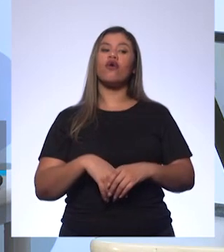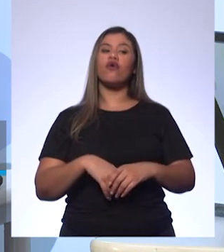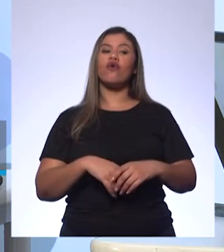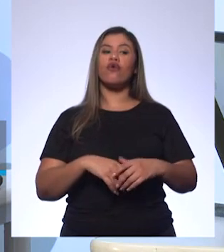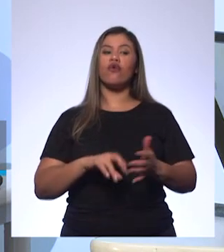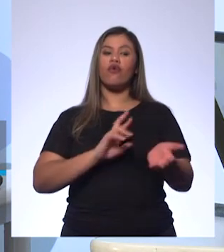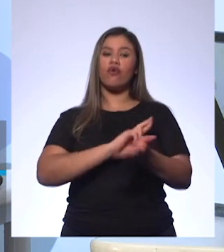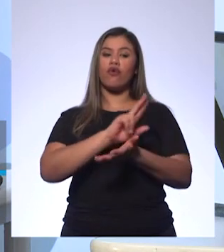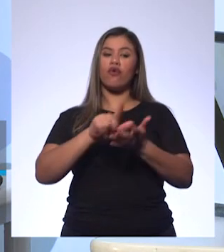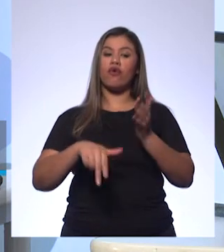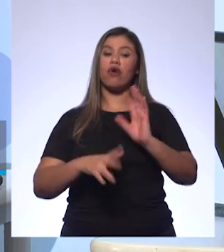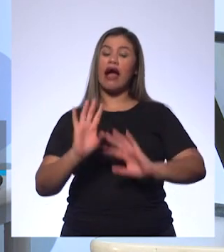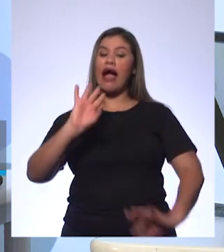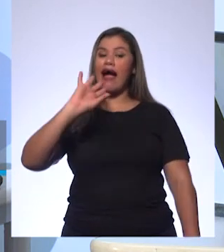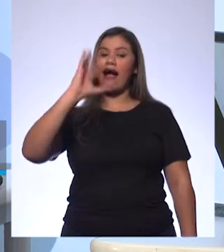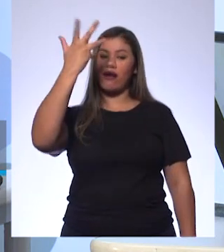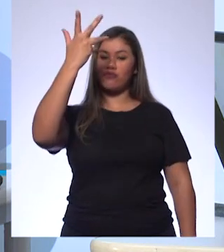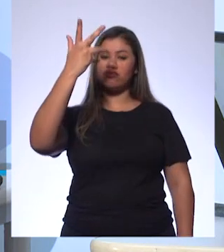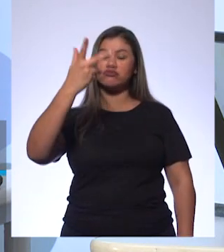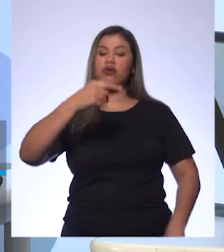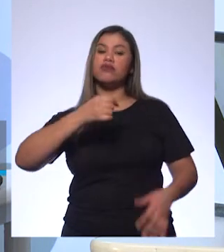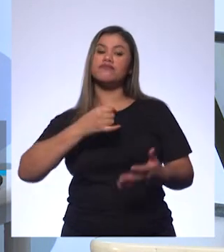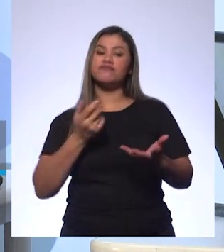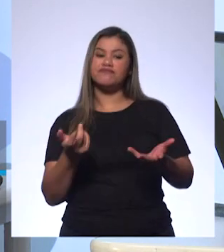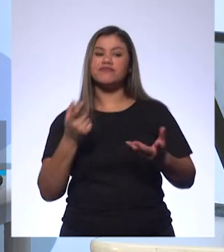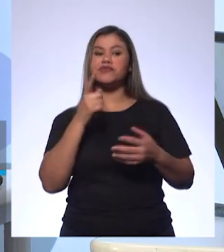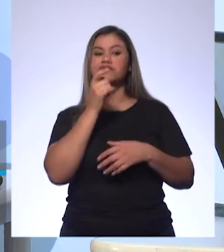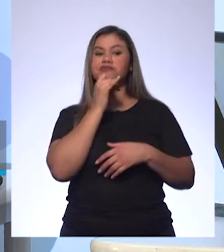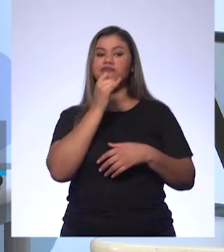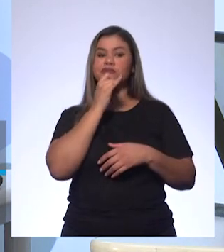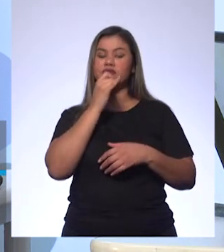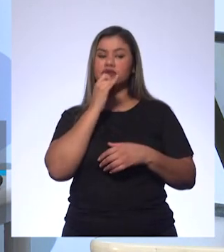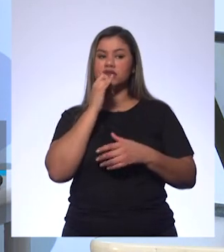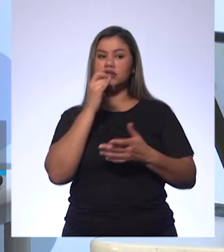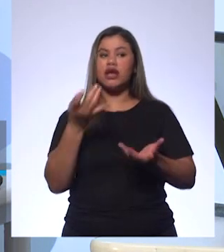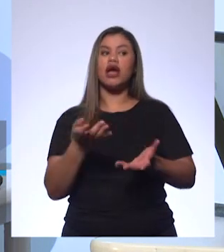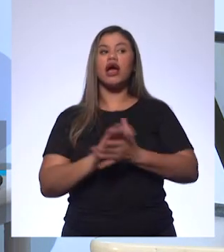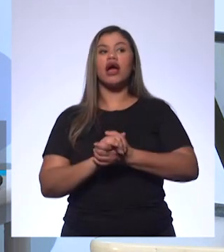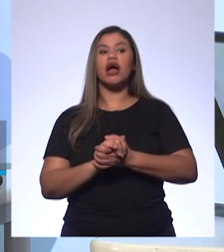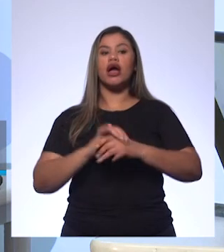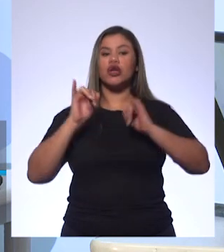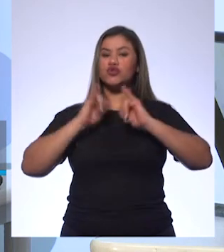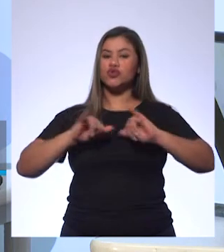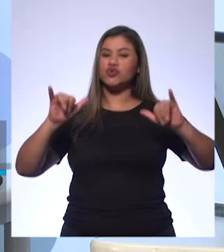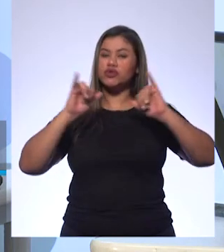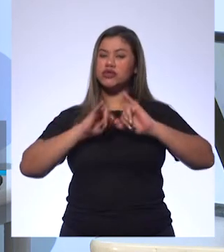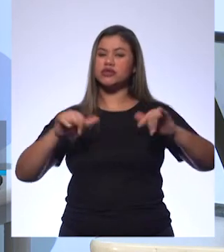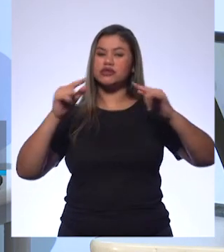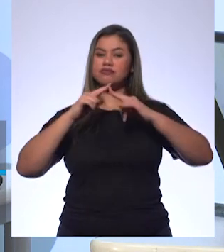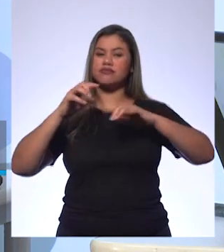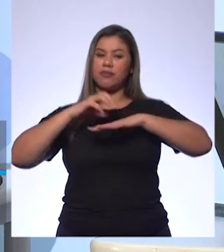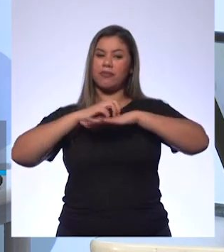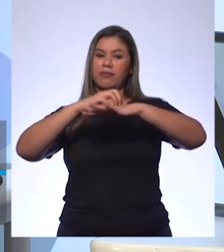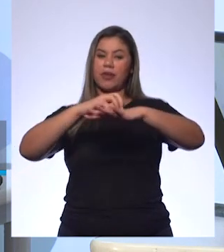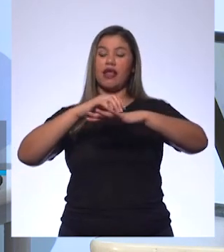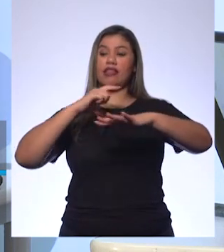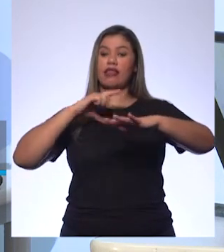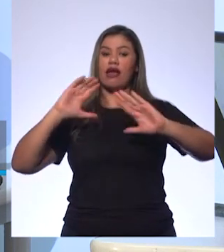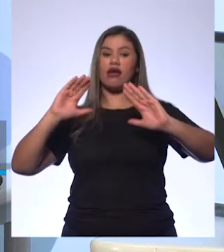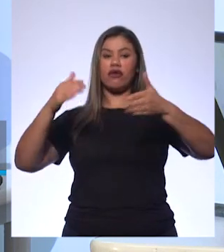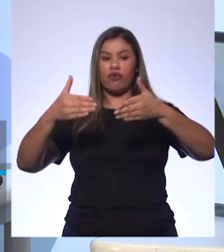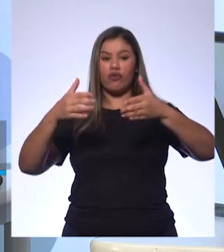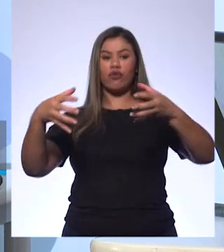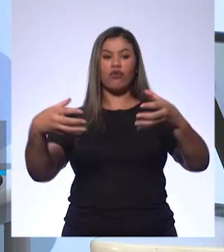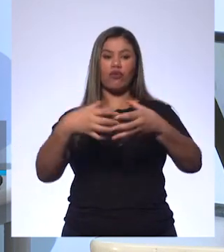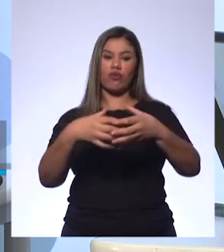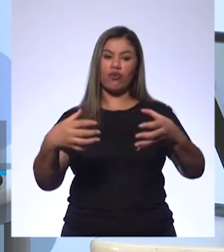variação situacional, que nós temos uma situação aqui, que é o quê? Essa notícia veiculada, obviamente, que ela tem um público também, por isso que eu